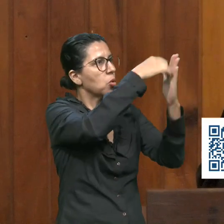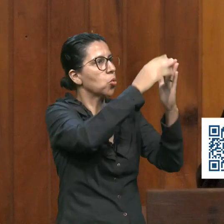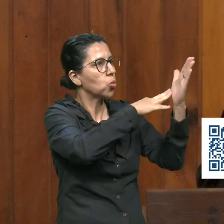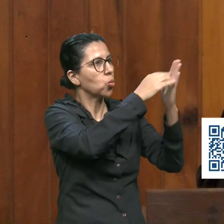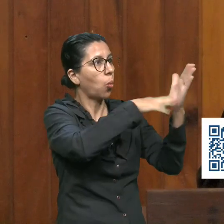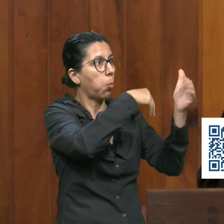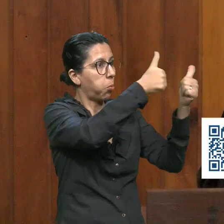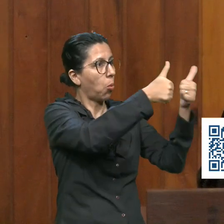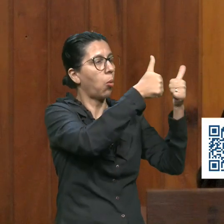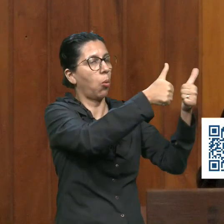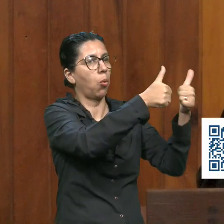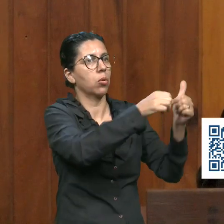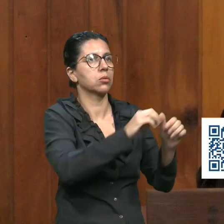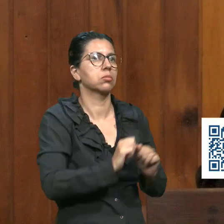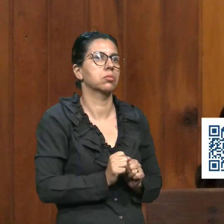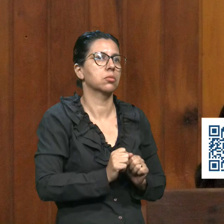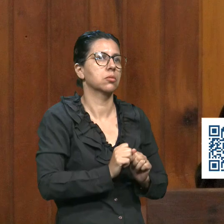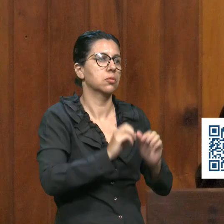essa divisão